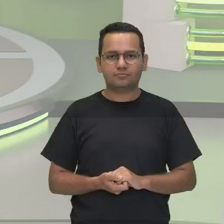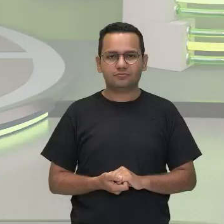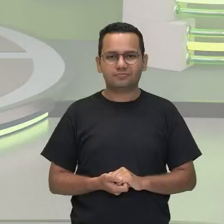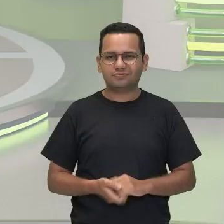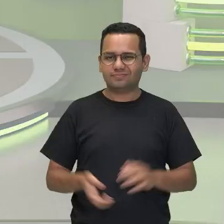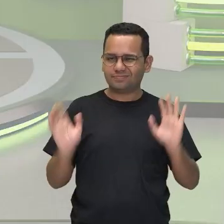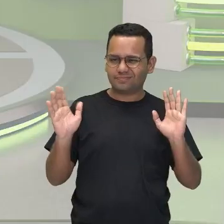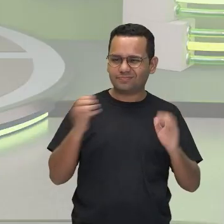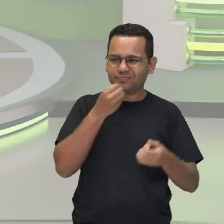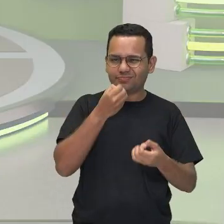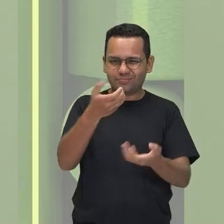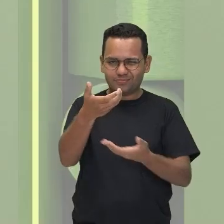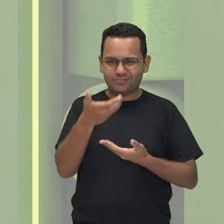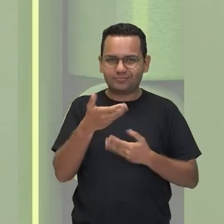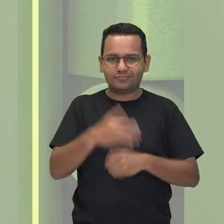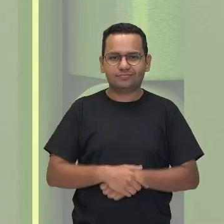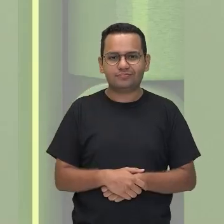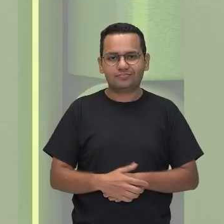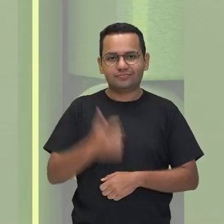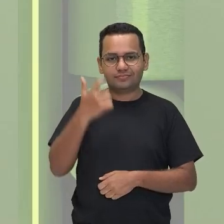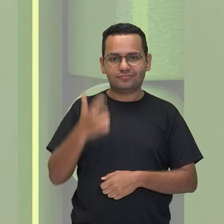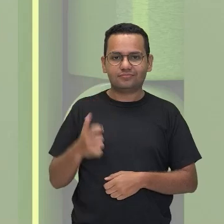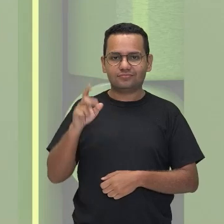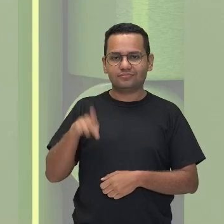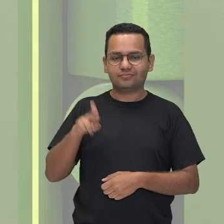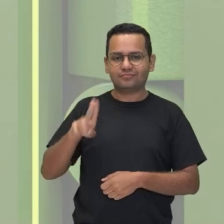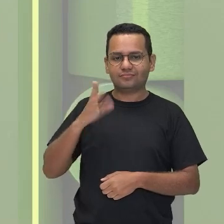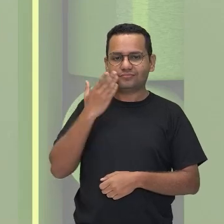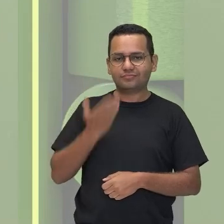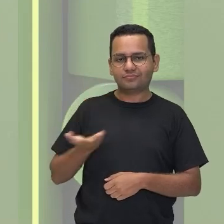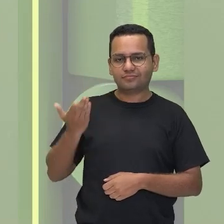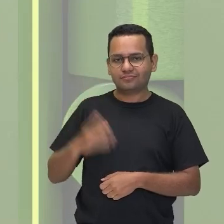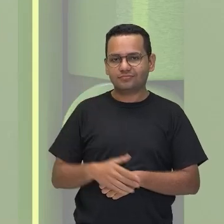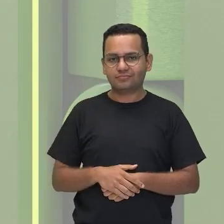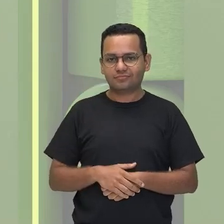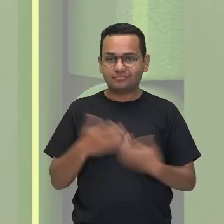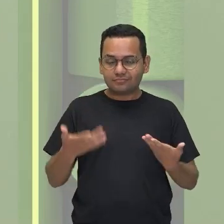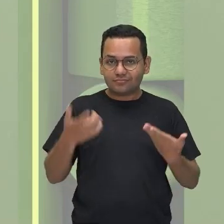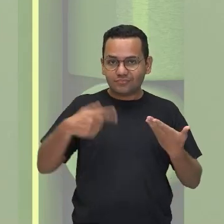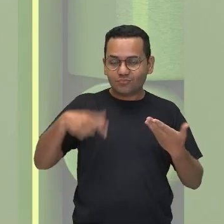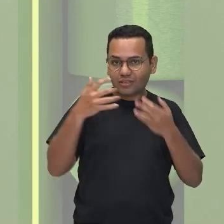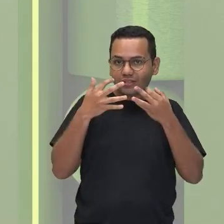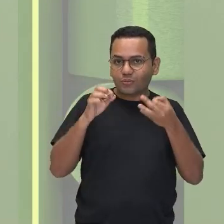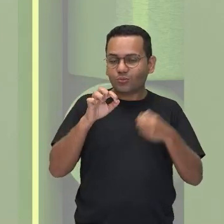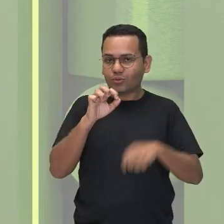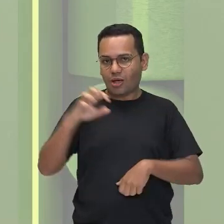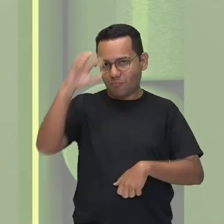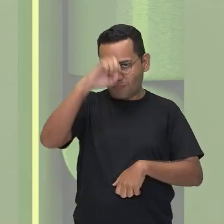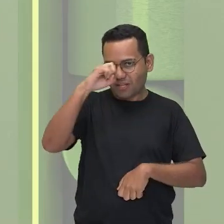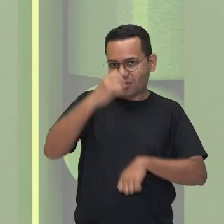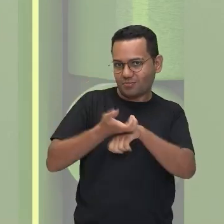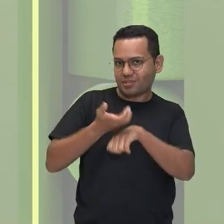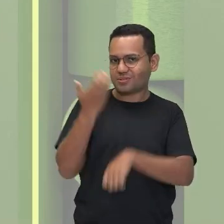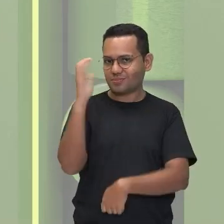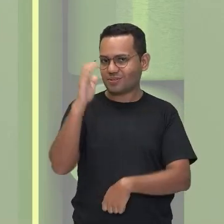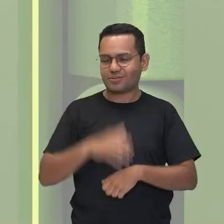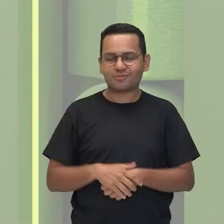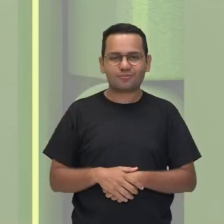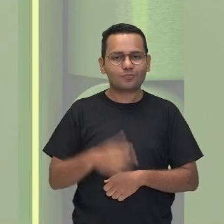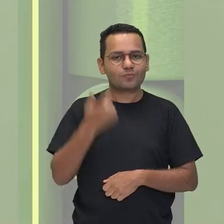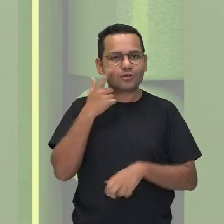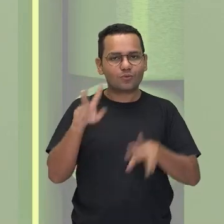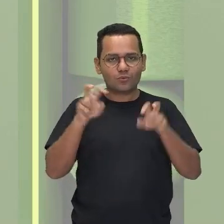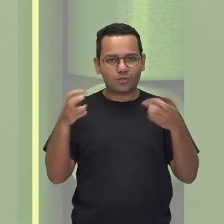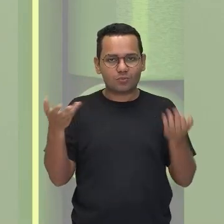Olá, seja muito bem-vindo. Eu sou o professor Vinícius Oliveira e atenção total que é hora de aprender mais ciência. Vamos ao objeto